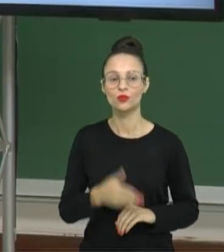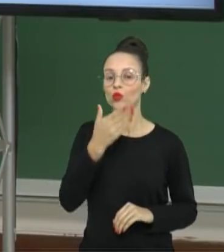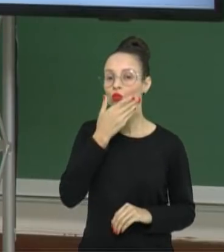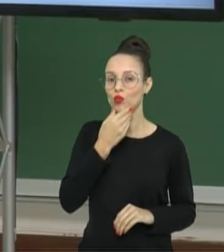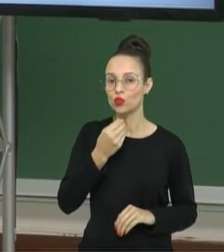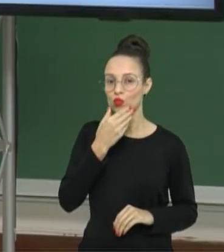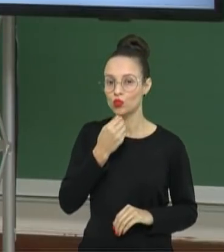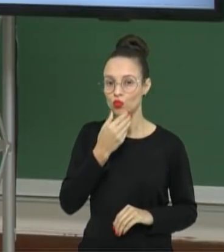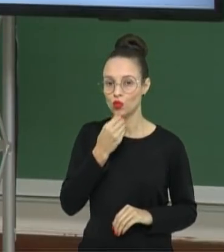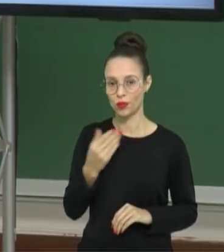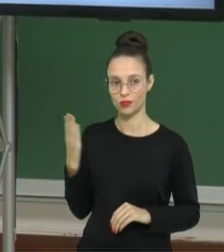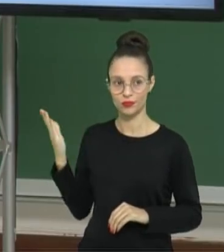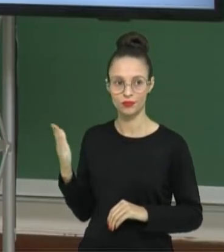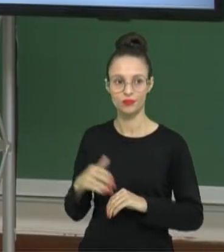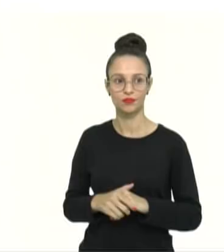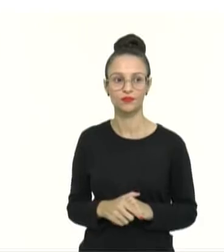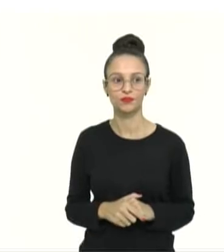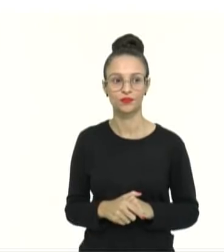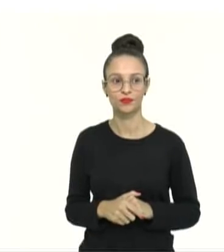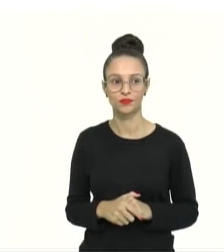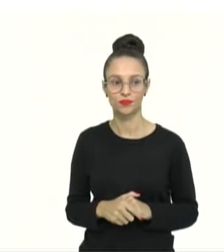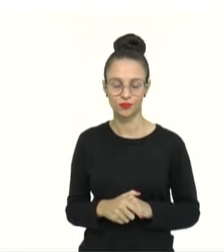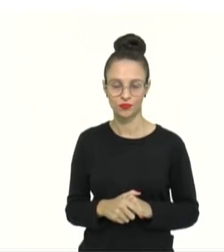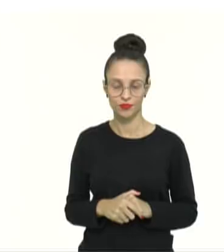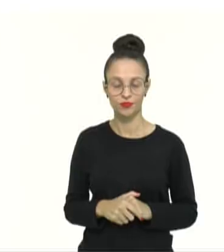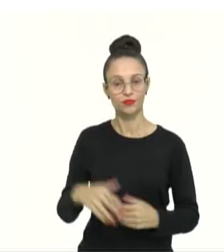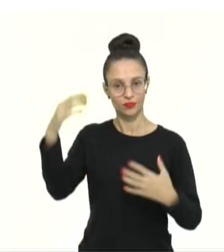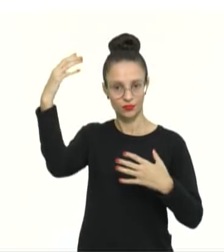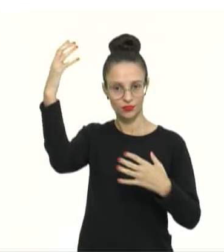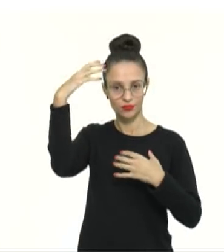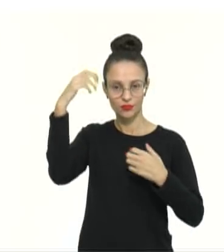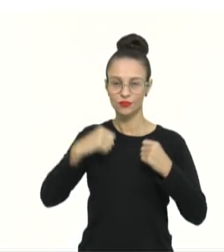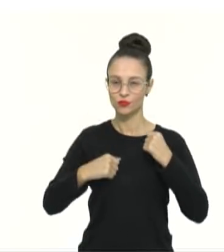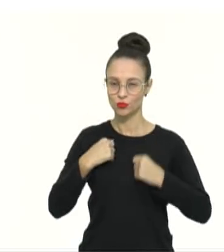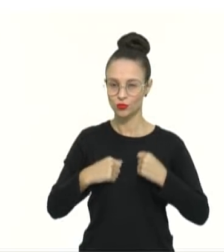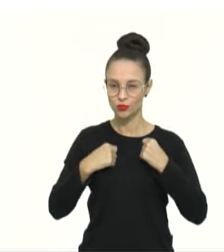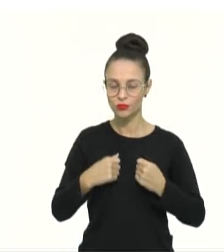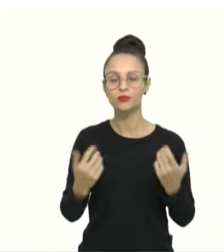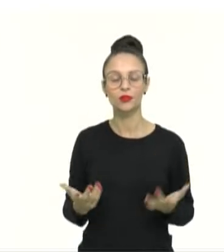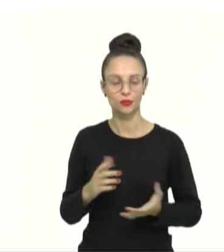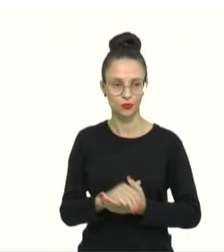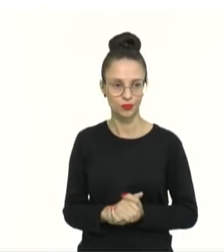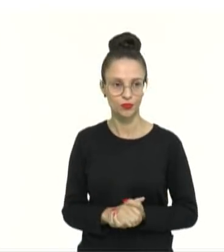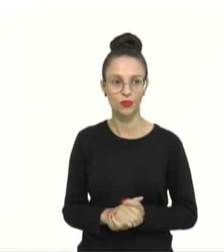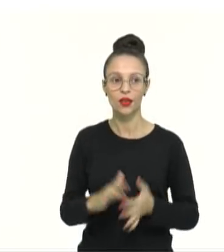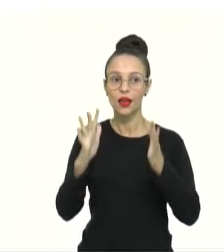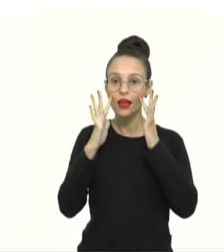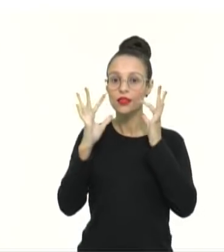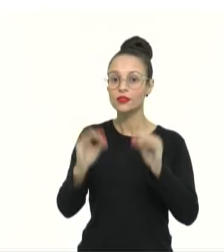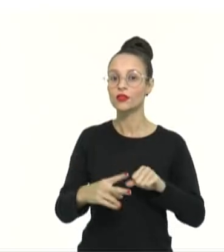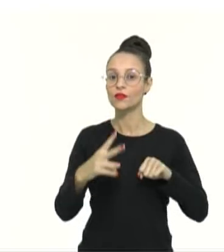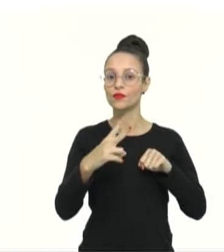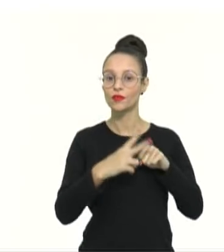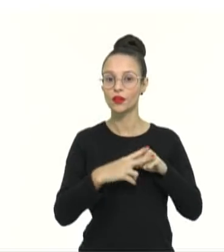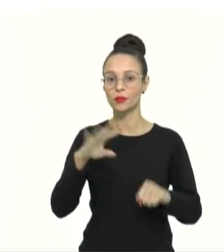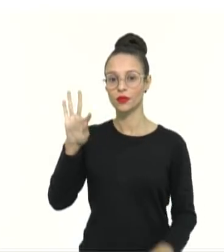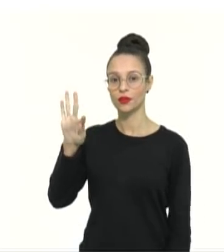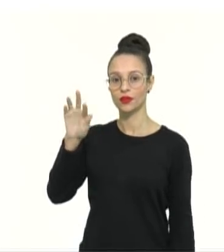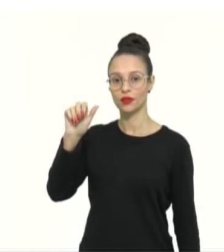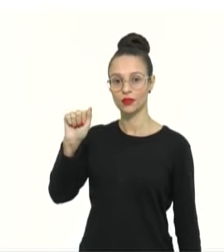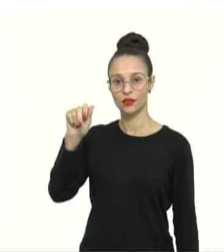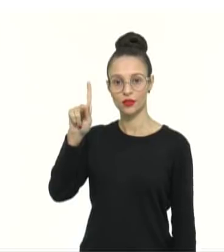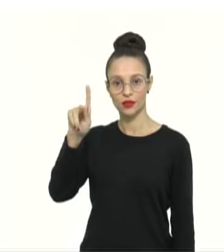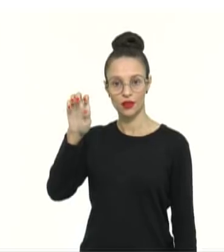homem, the man, take a shower, tomando banho. Atenção, o verbo é